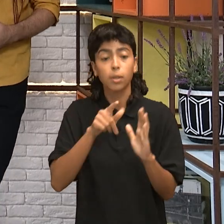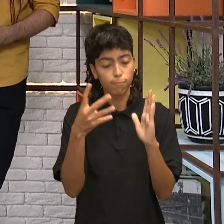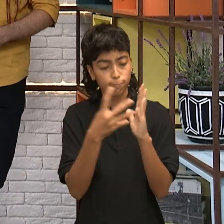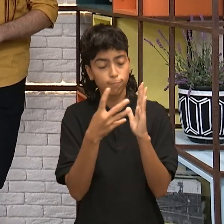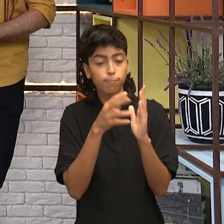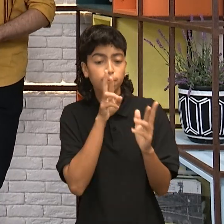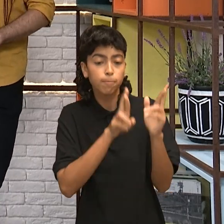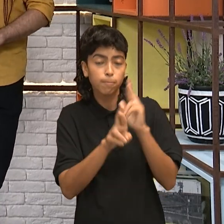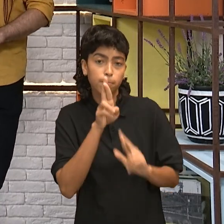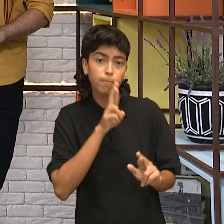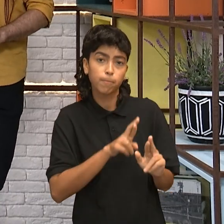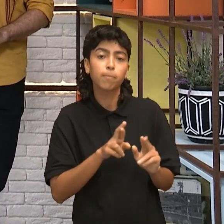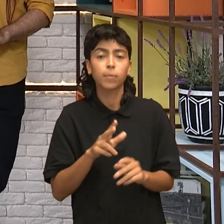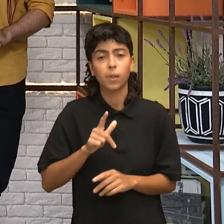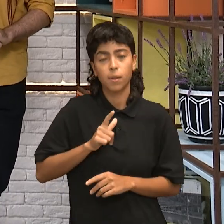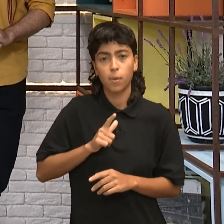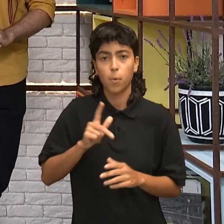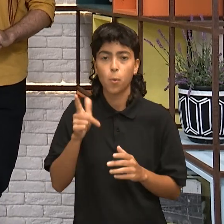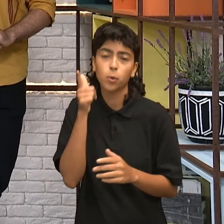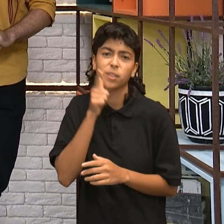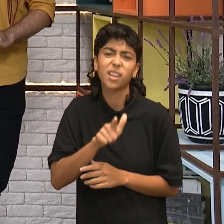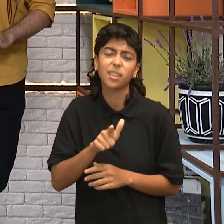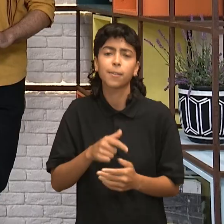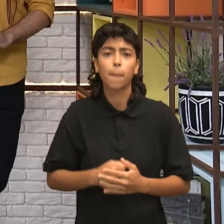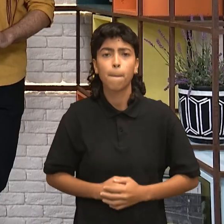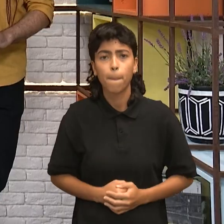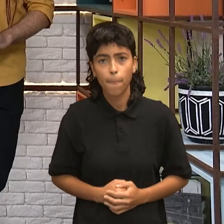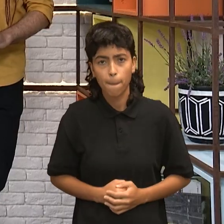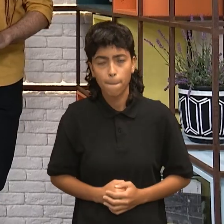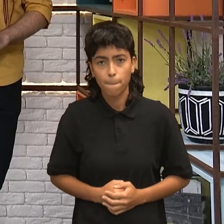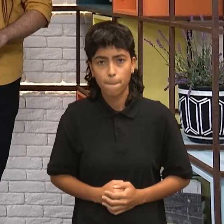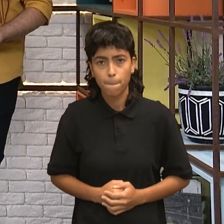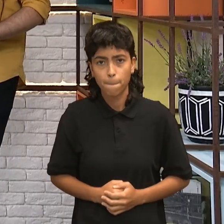letras.ufg.br, eu repito, letras.ufg.br.